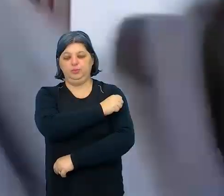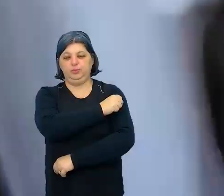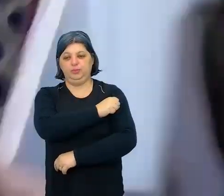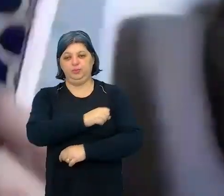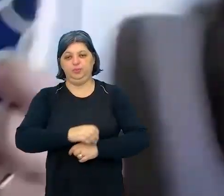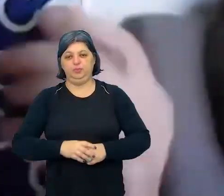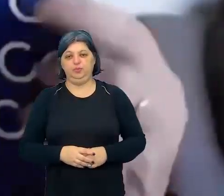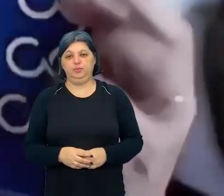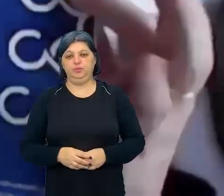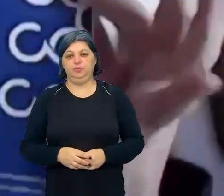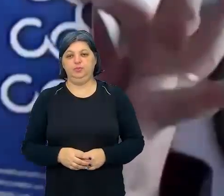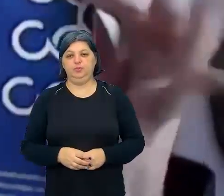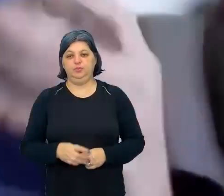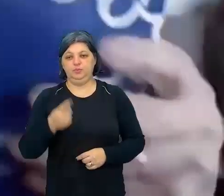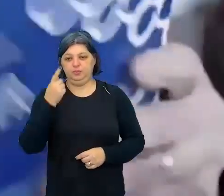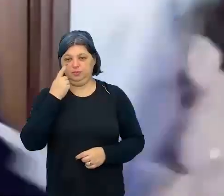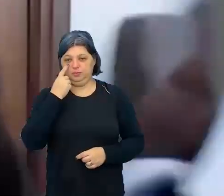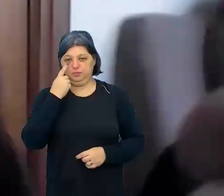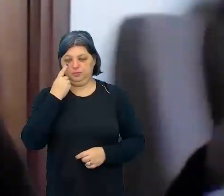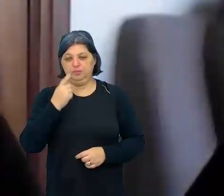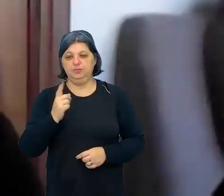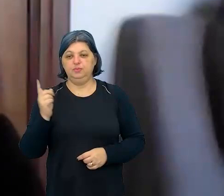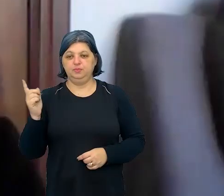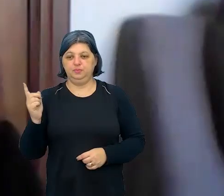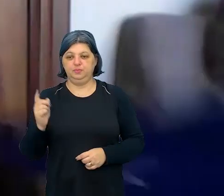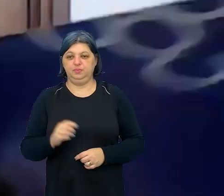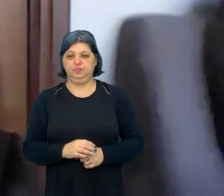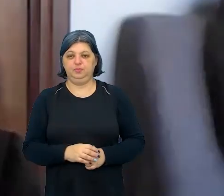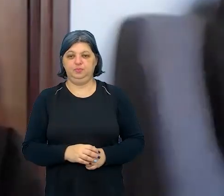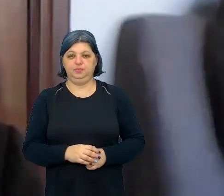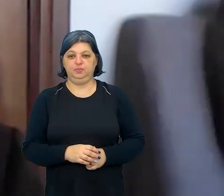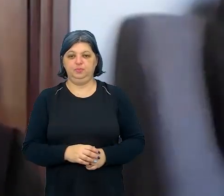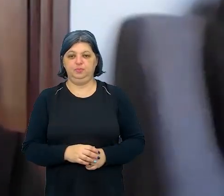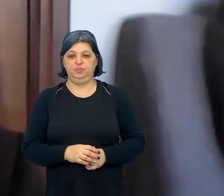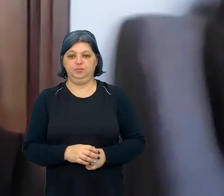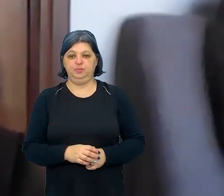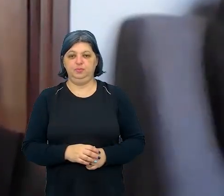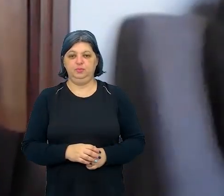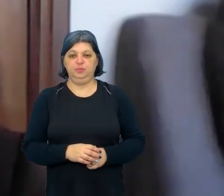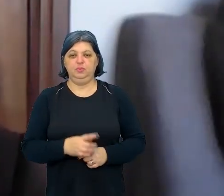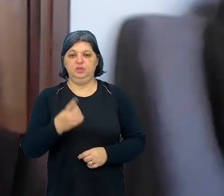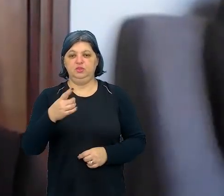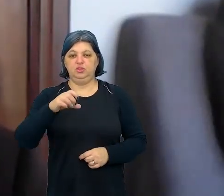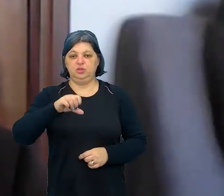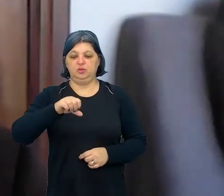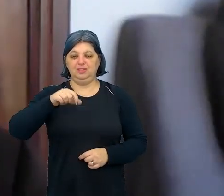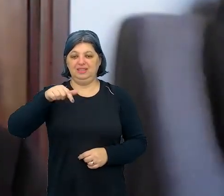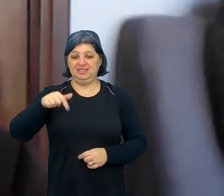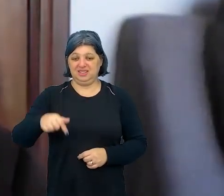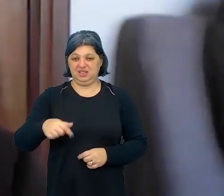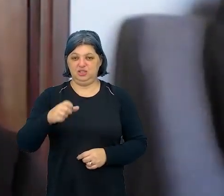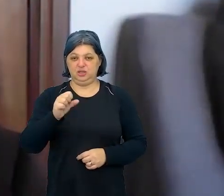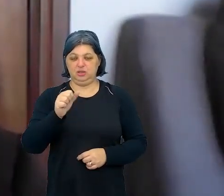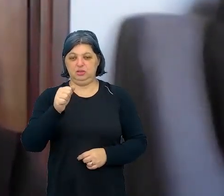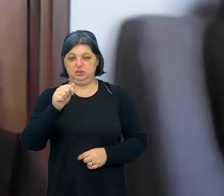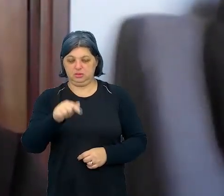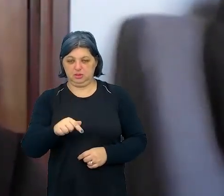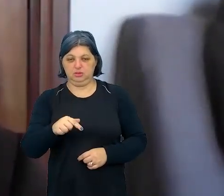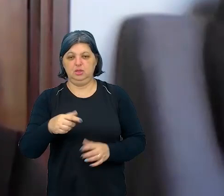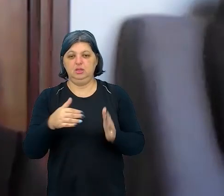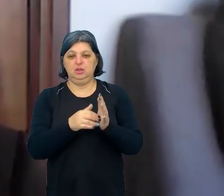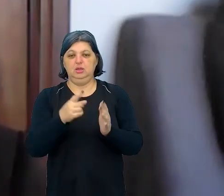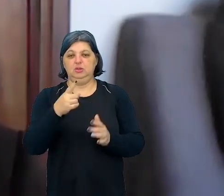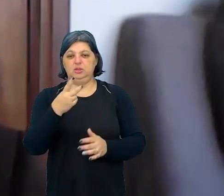né? Deixa eu mostrar aqui para vocês. O 8º ano é 197, S a 7, vai até a